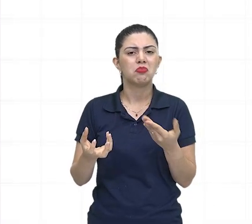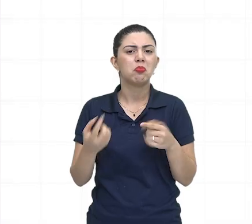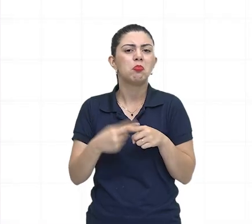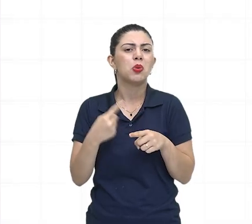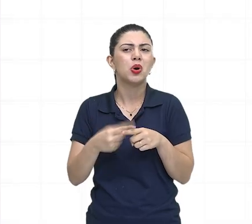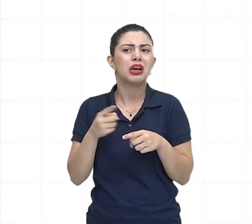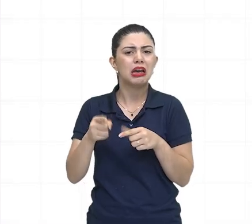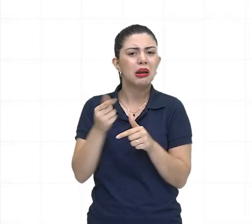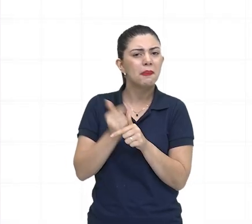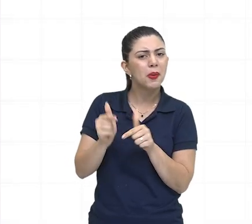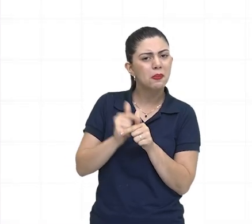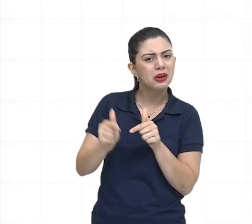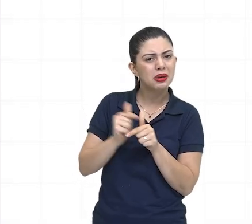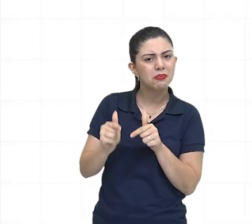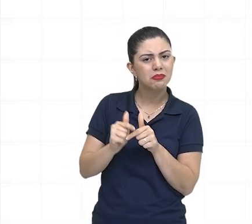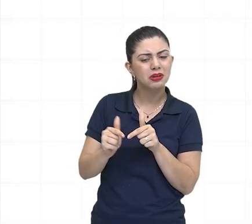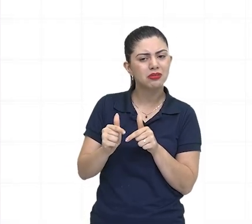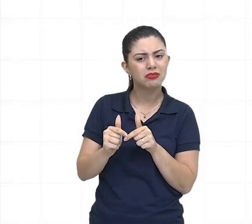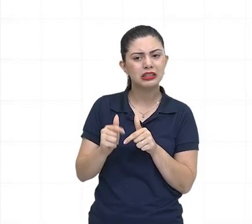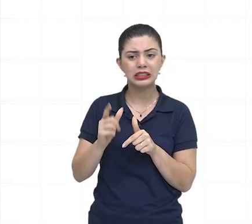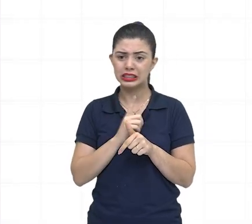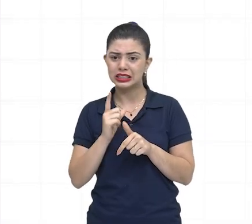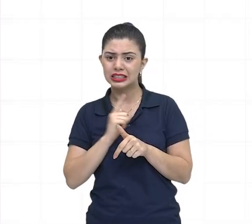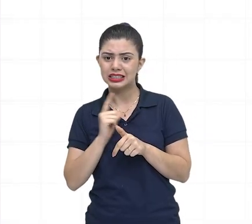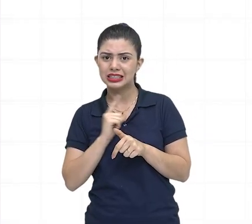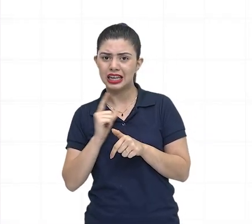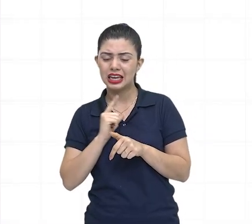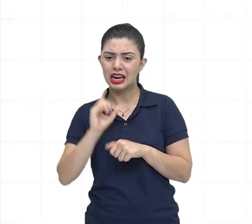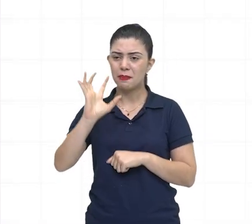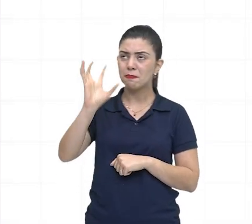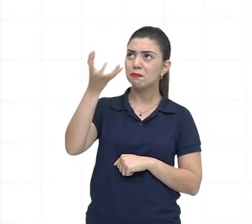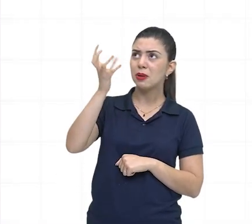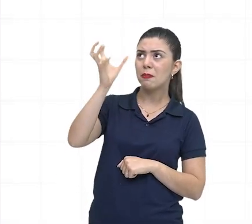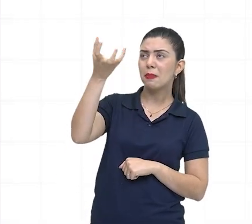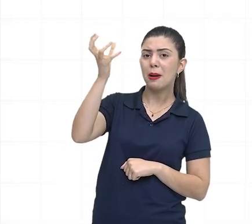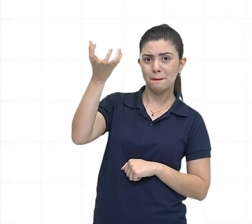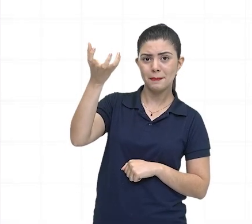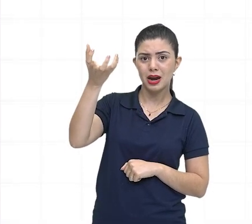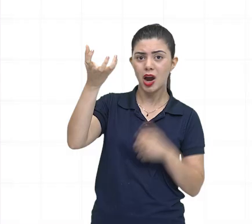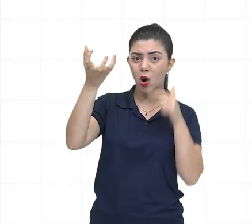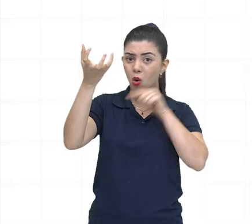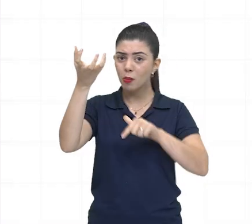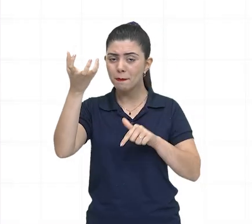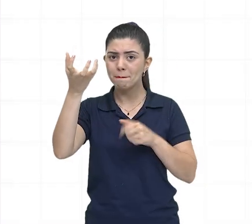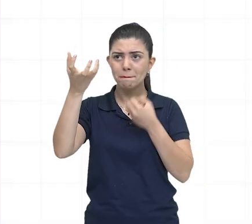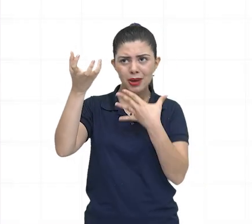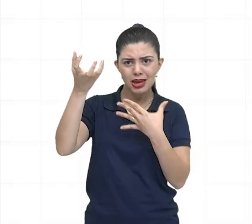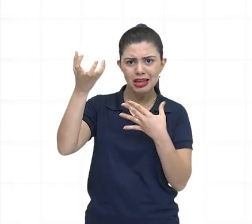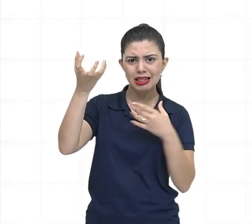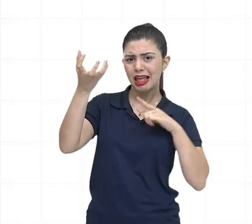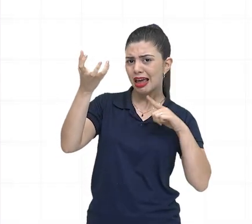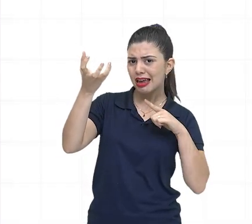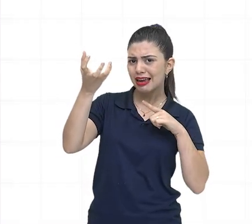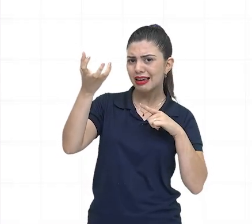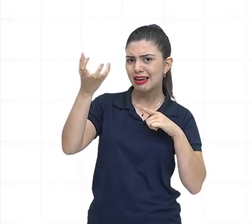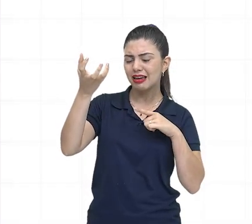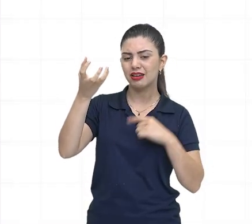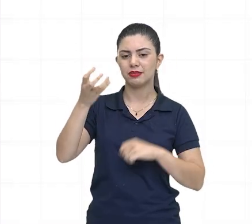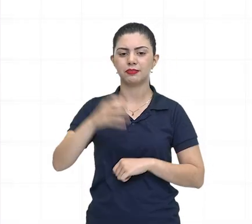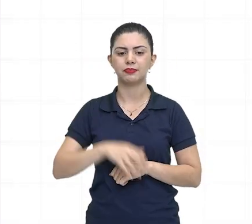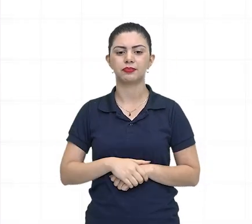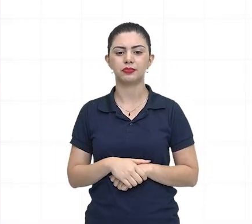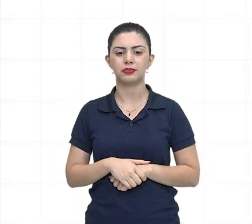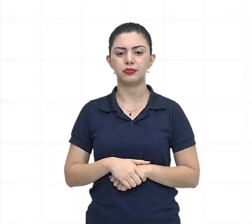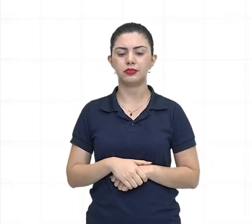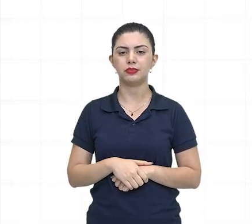tá acendendo? Será que ela está plugada? Ou seja, será que ela está enroscada direito lá no bocal? A lâmpada